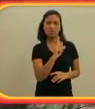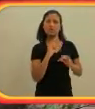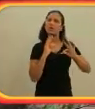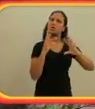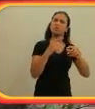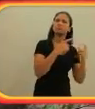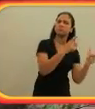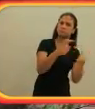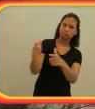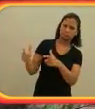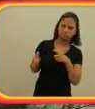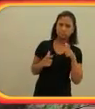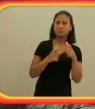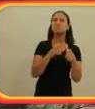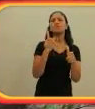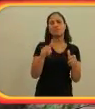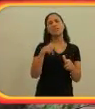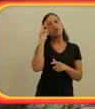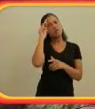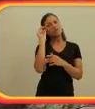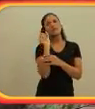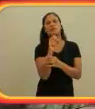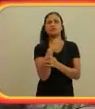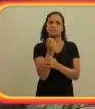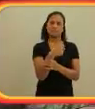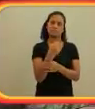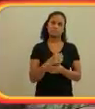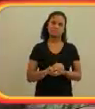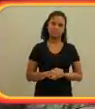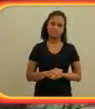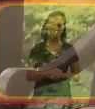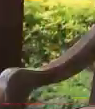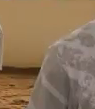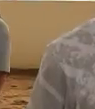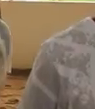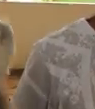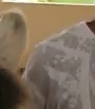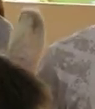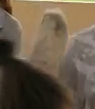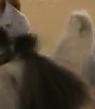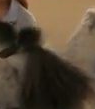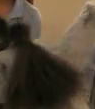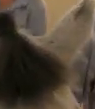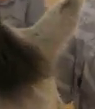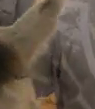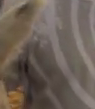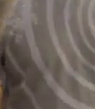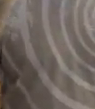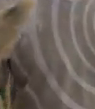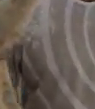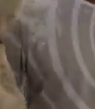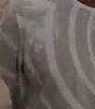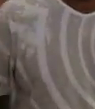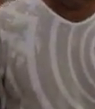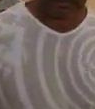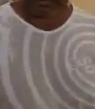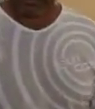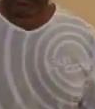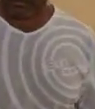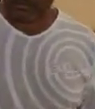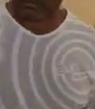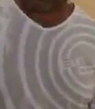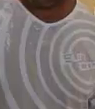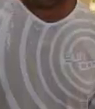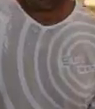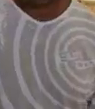do cavalo, e sim a situação toda do ambiente da ecoterapia. Um menino montado em um cavalo. Ao lado dele, duas mulheres